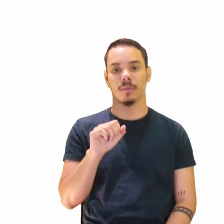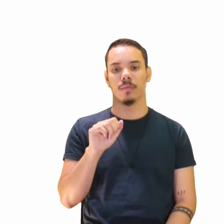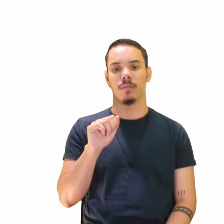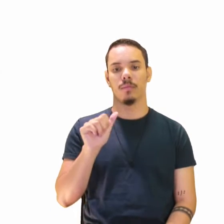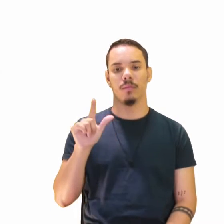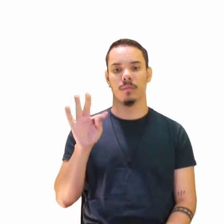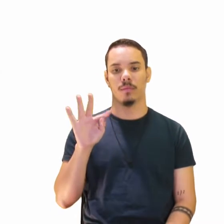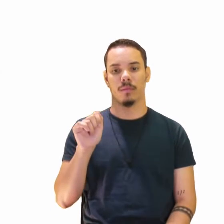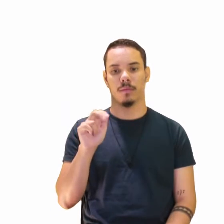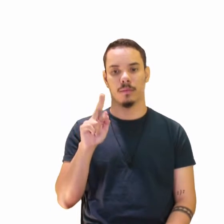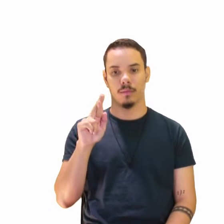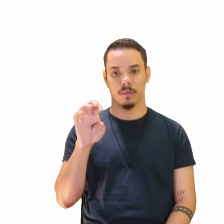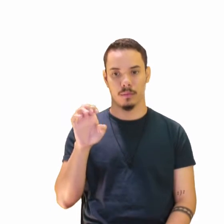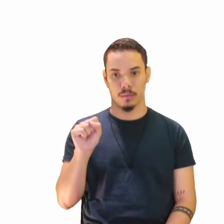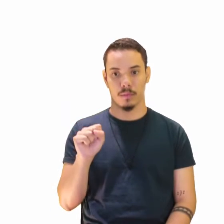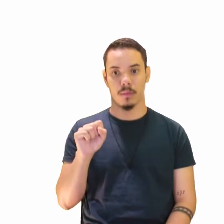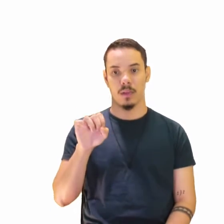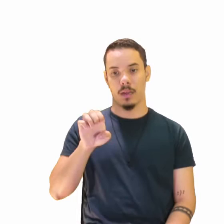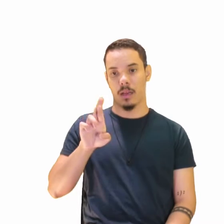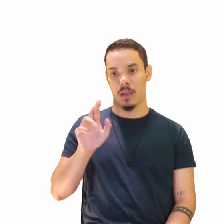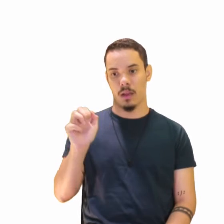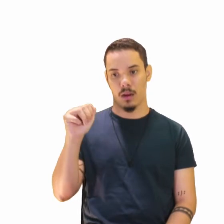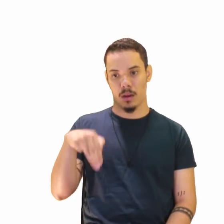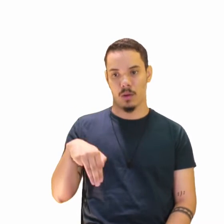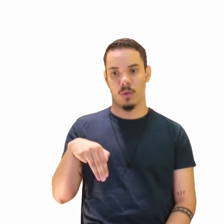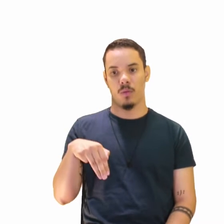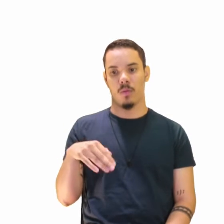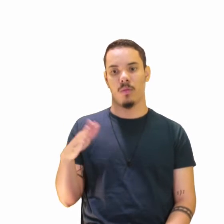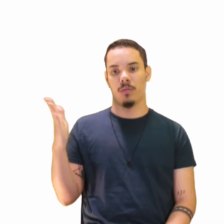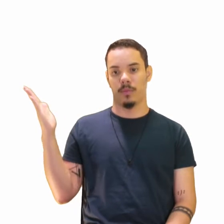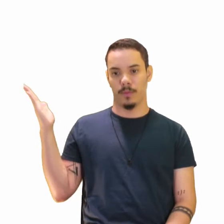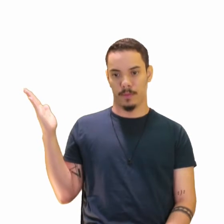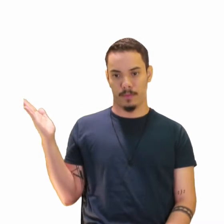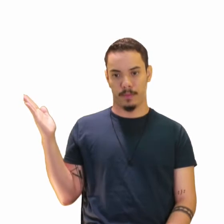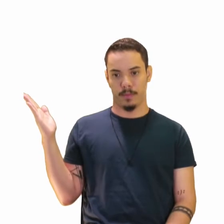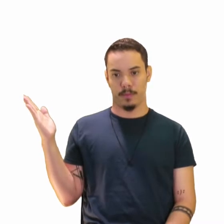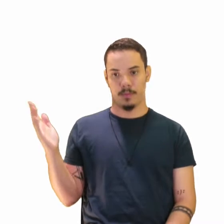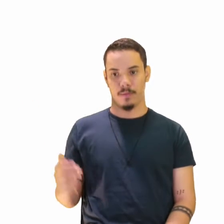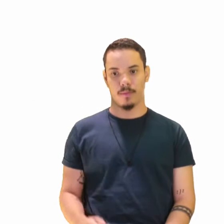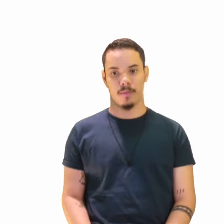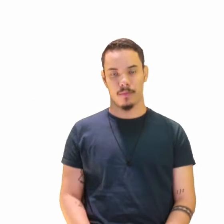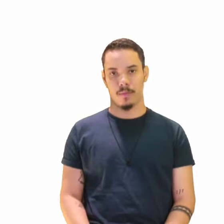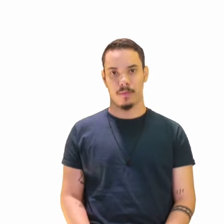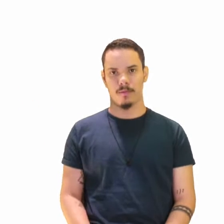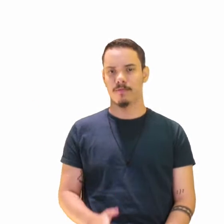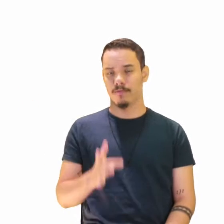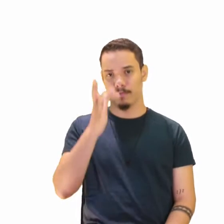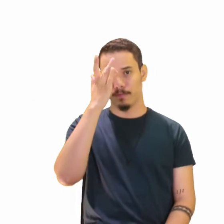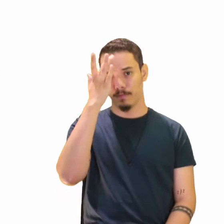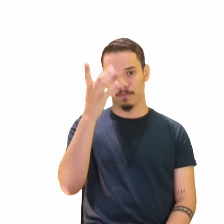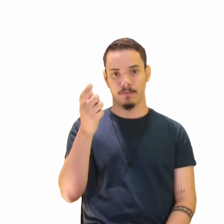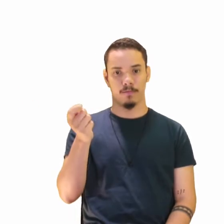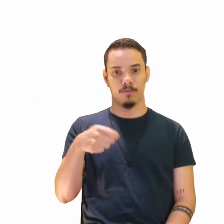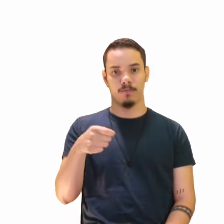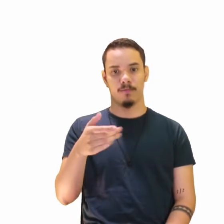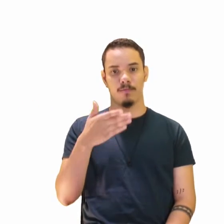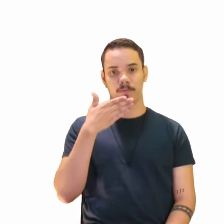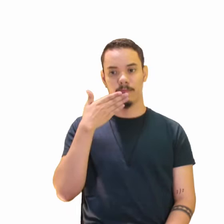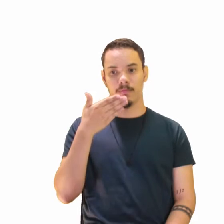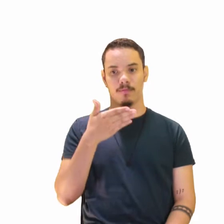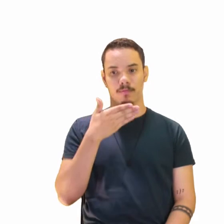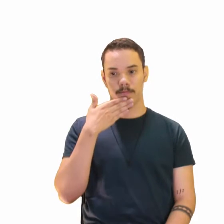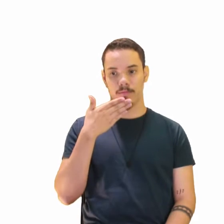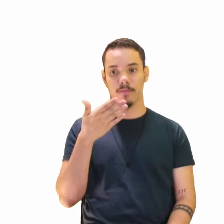humildes, beleza? Vamos colocar aqui, eram, tá? Muito fácil, né? Então,